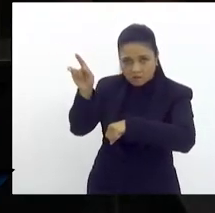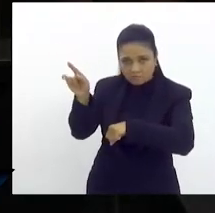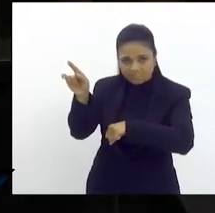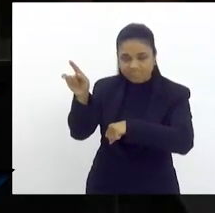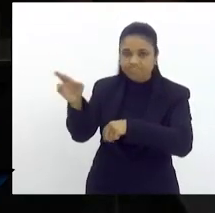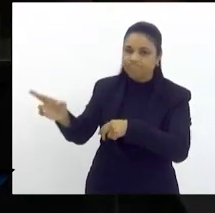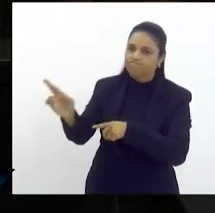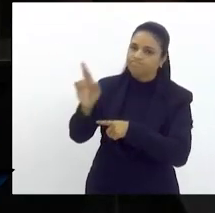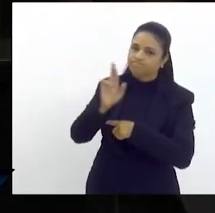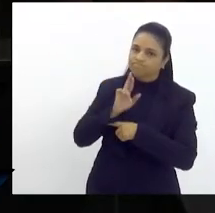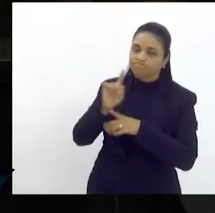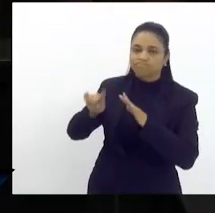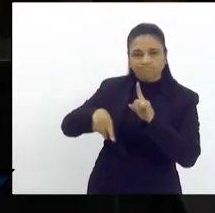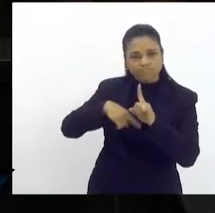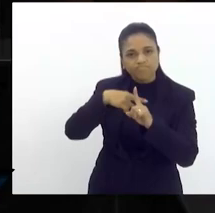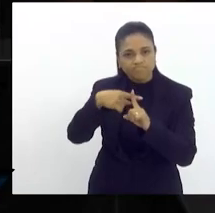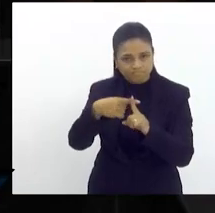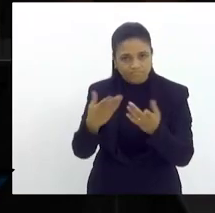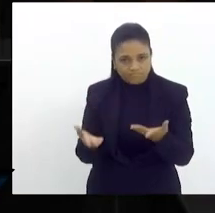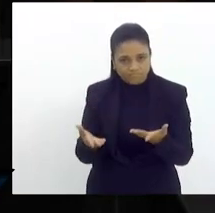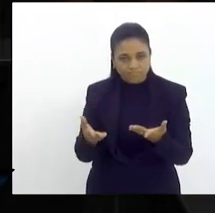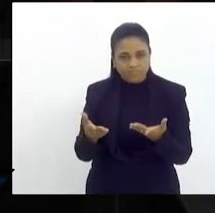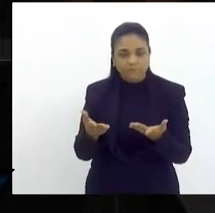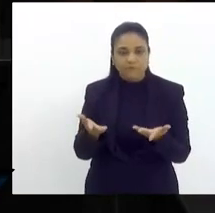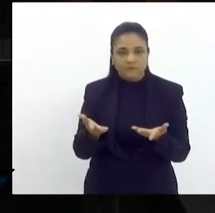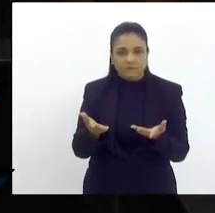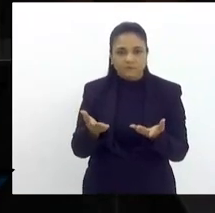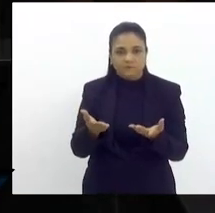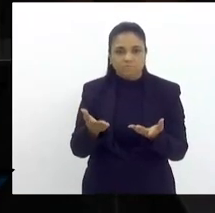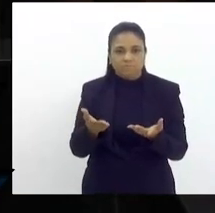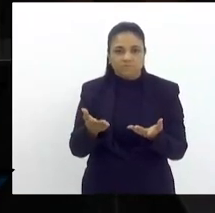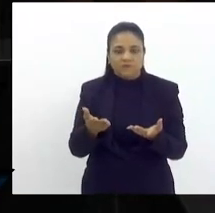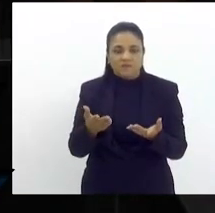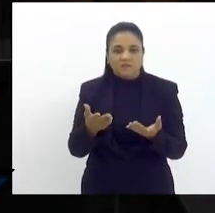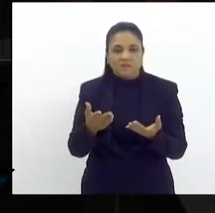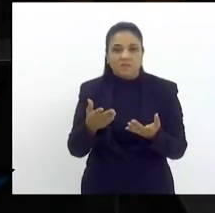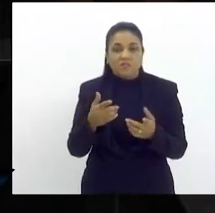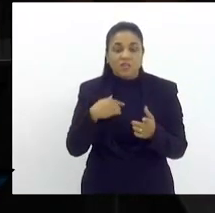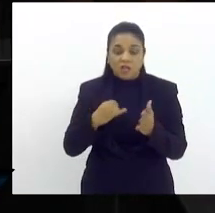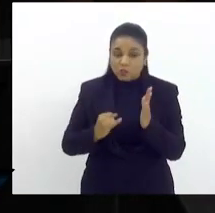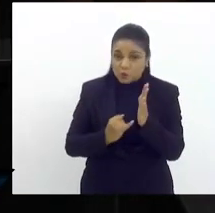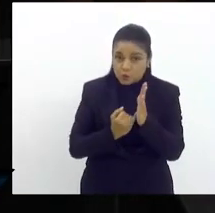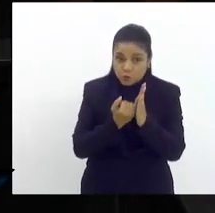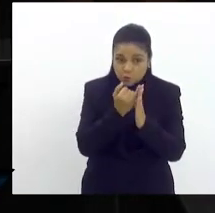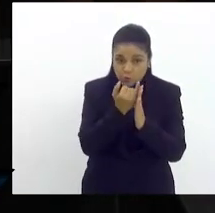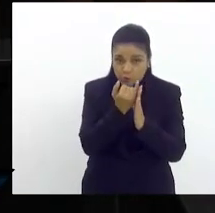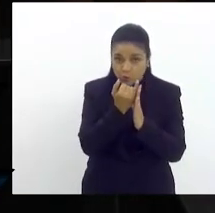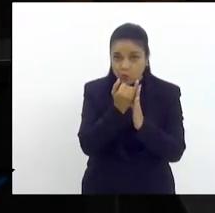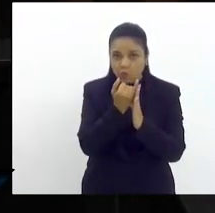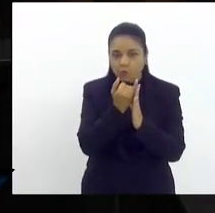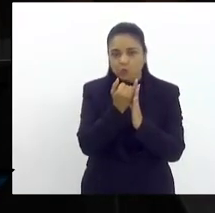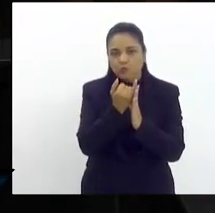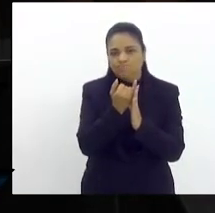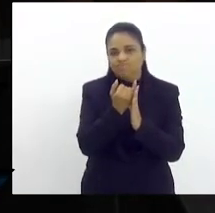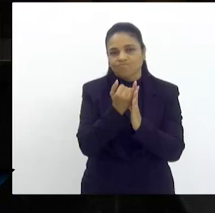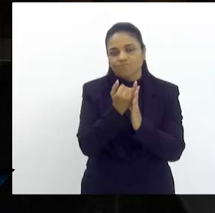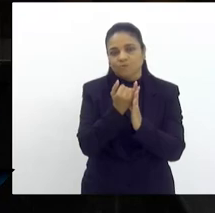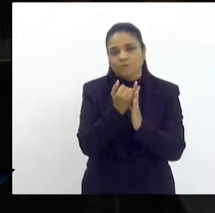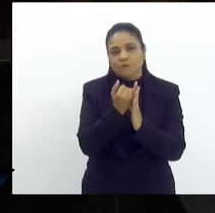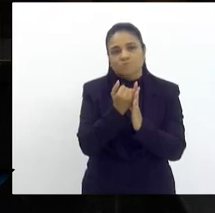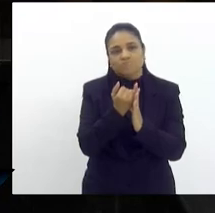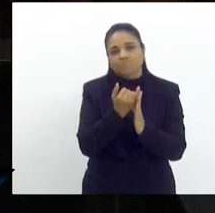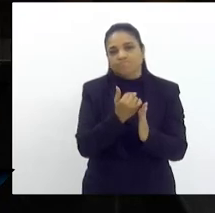que a gente prever Isto é que a nossa taxa de juros não possa ser